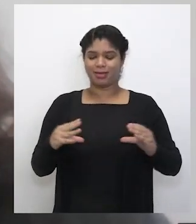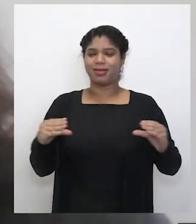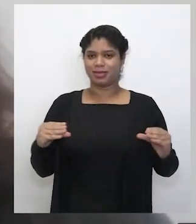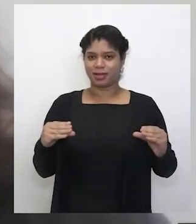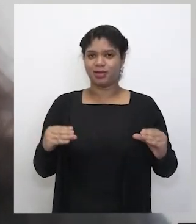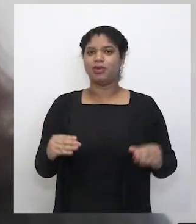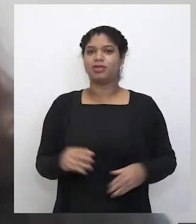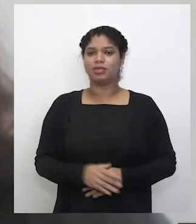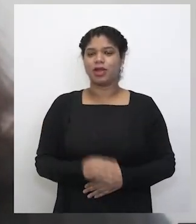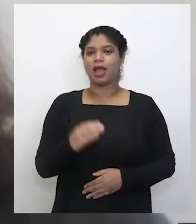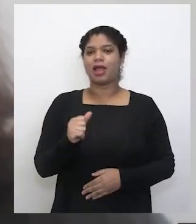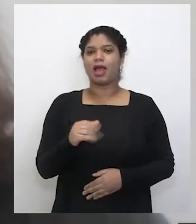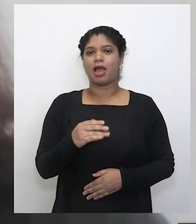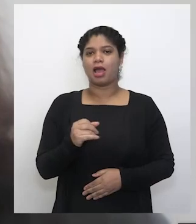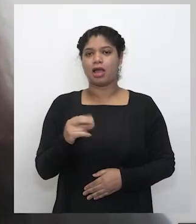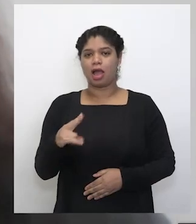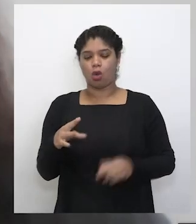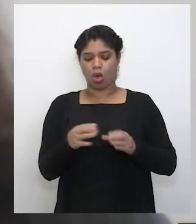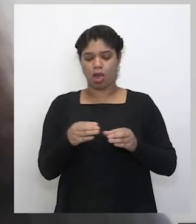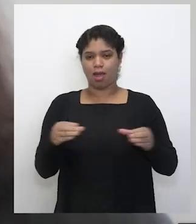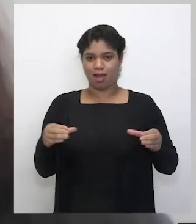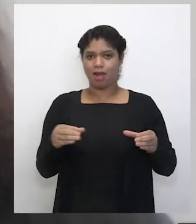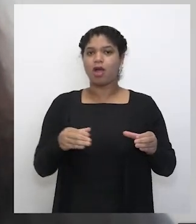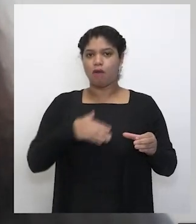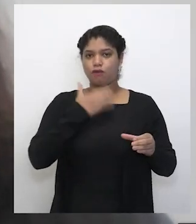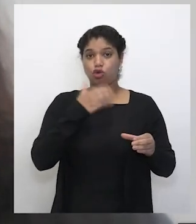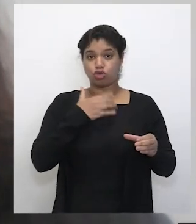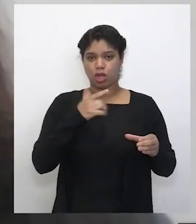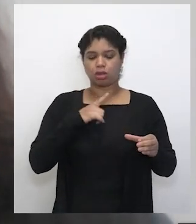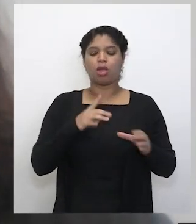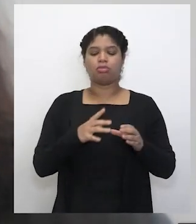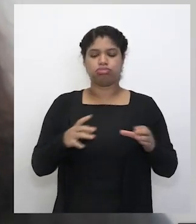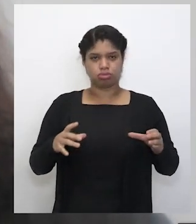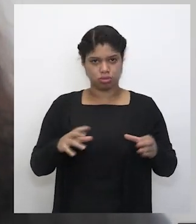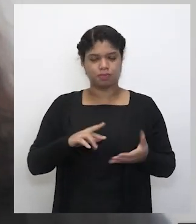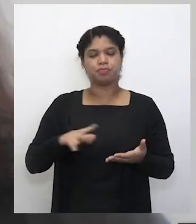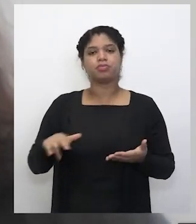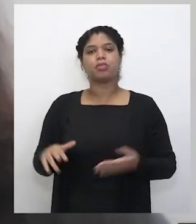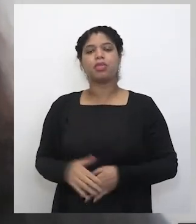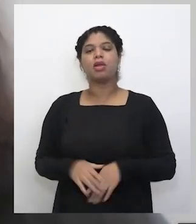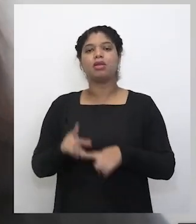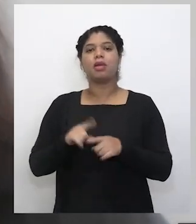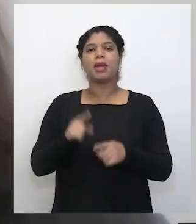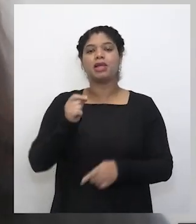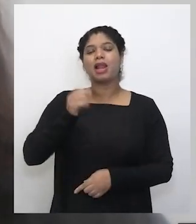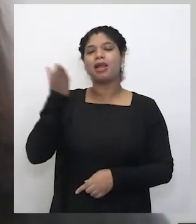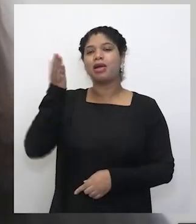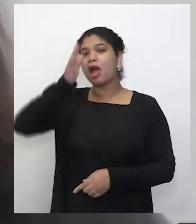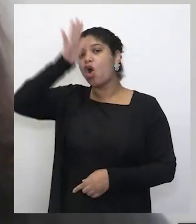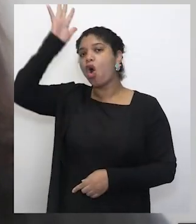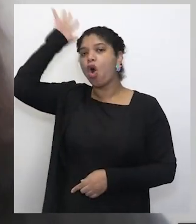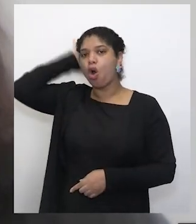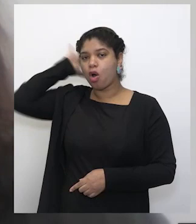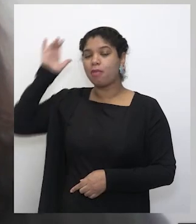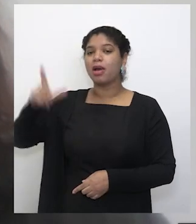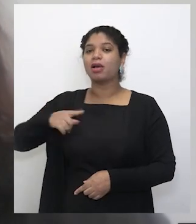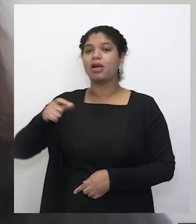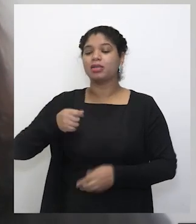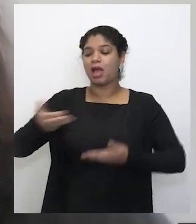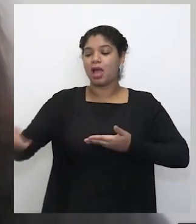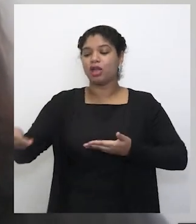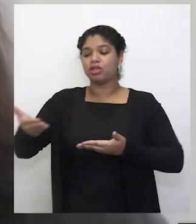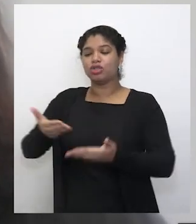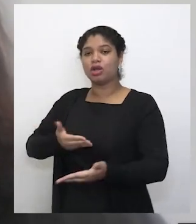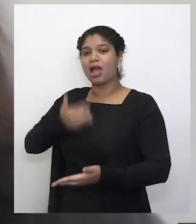Sul, né? E na Roma Antiga, também se usava o sal como moeda de troca.